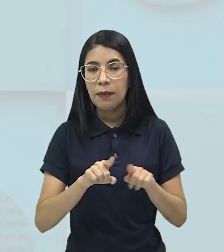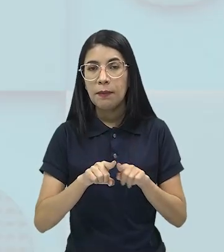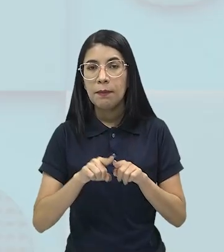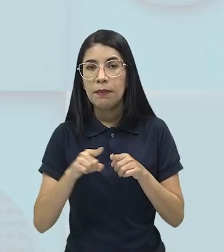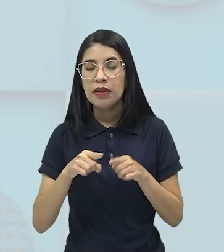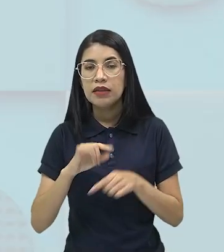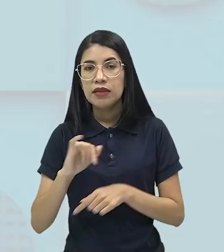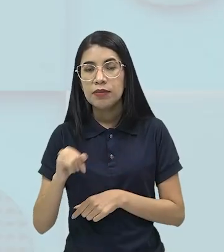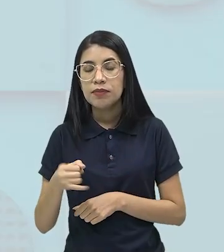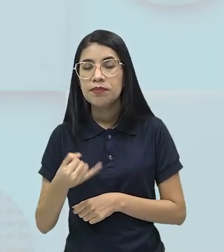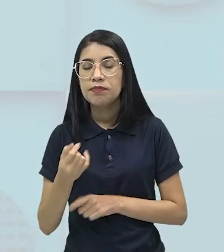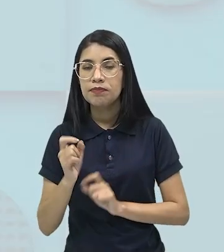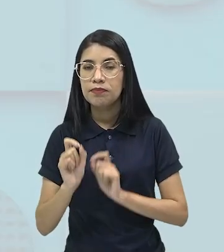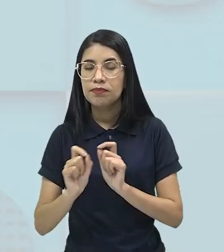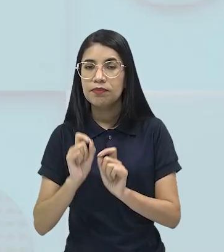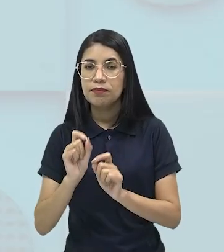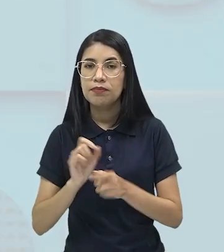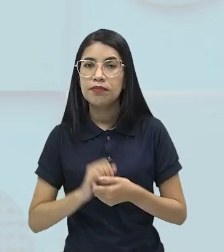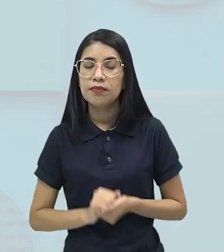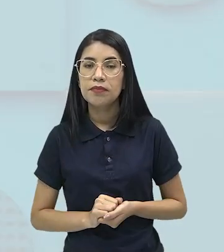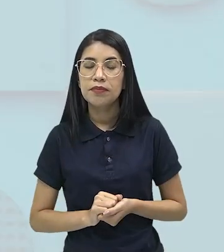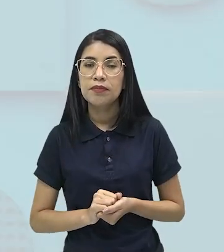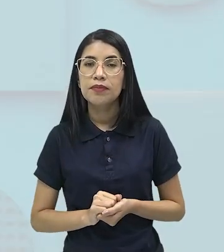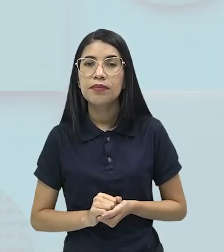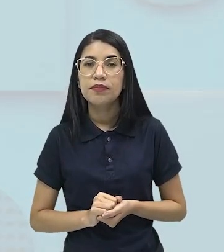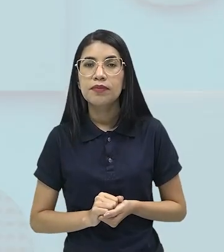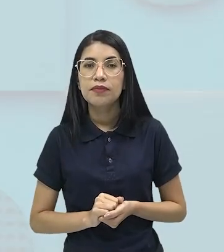sim o que